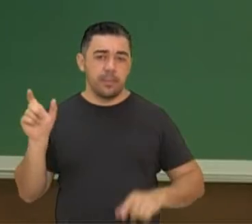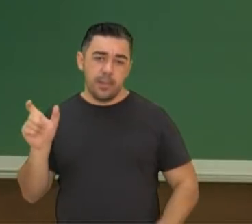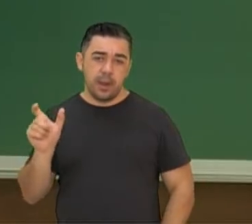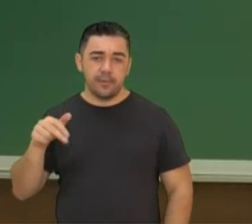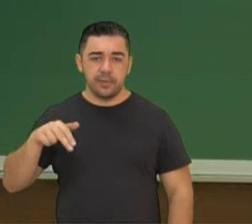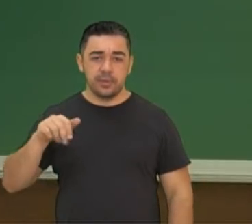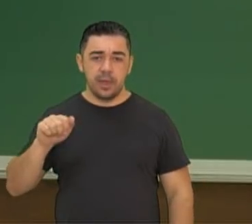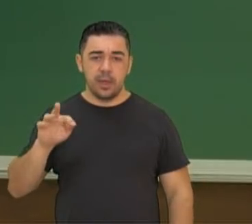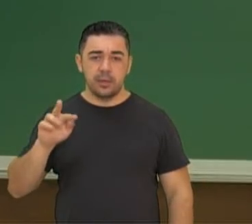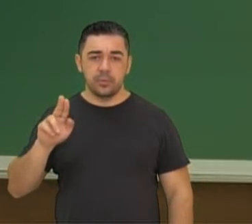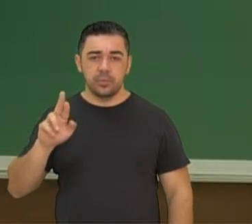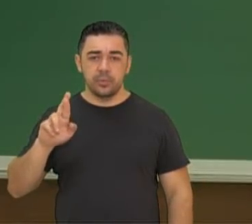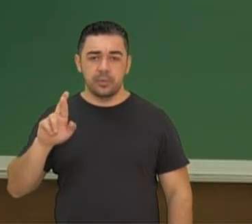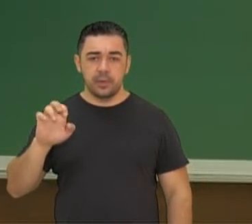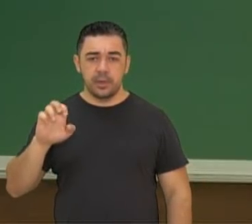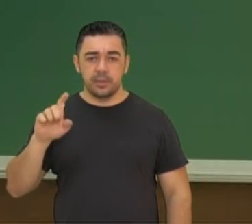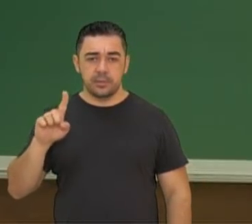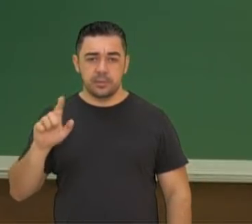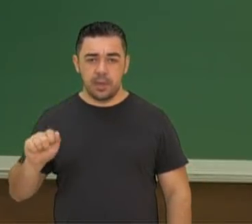caso.